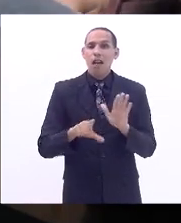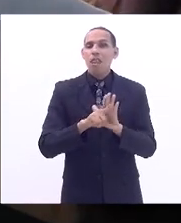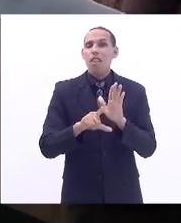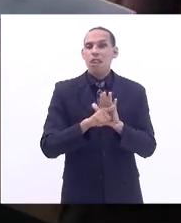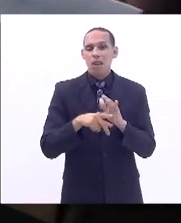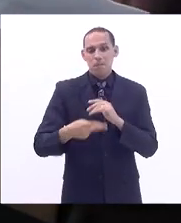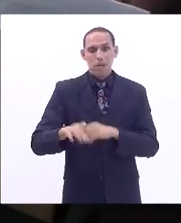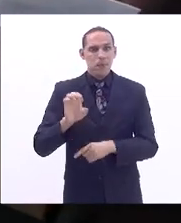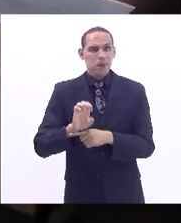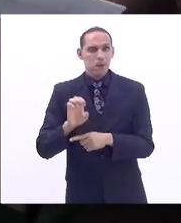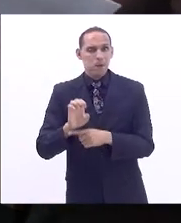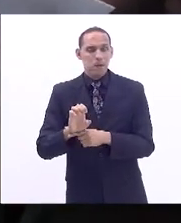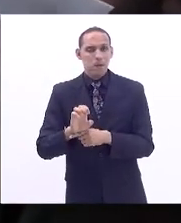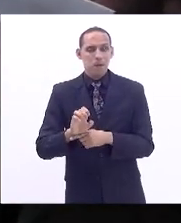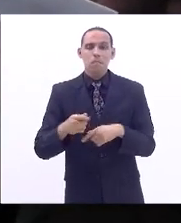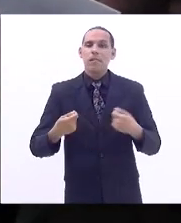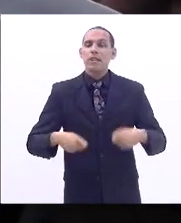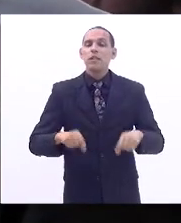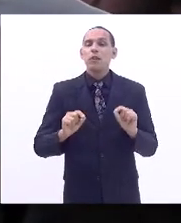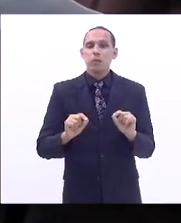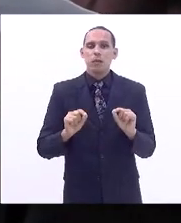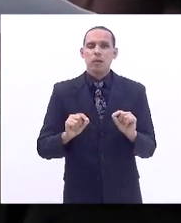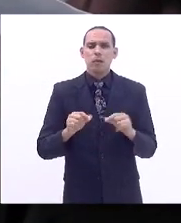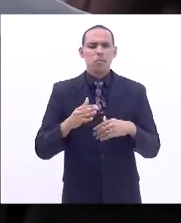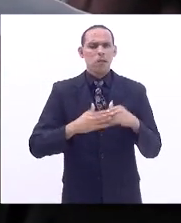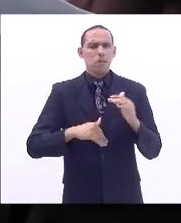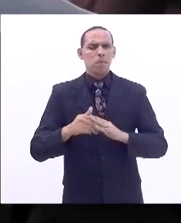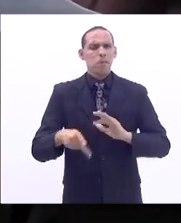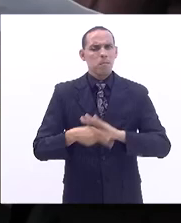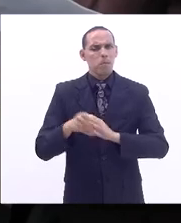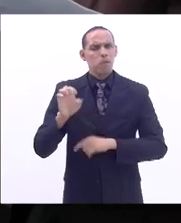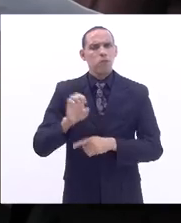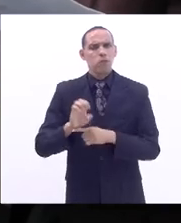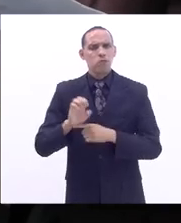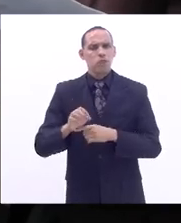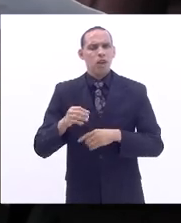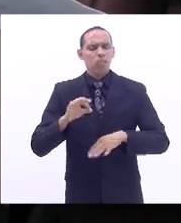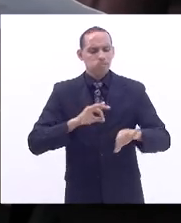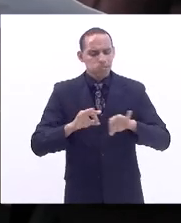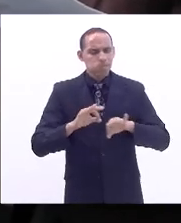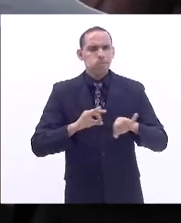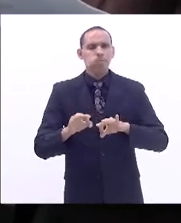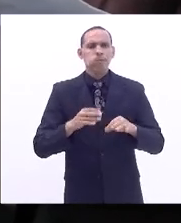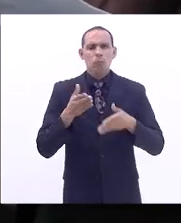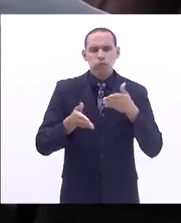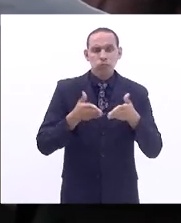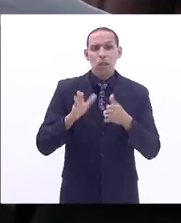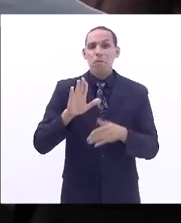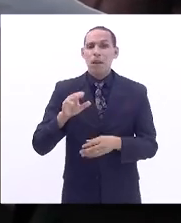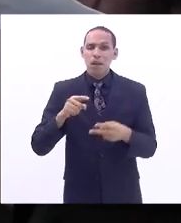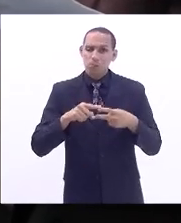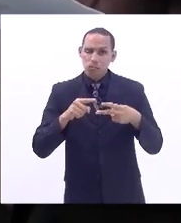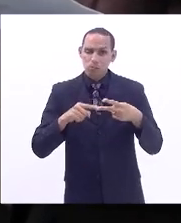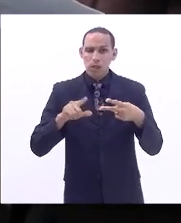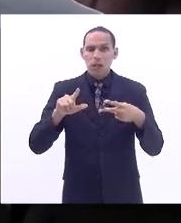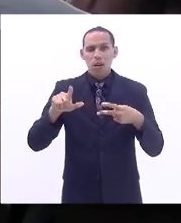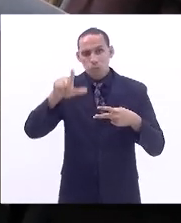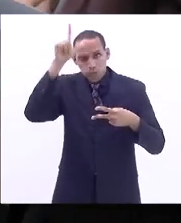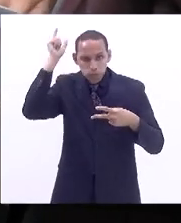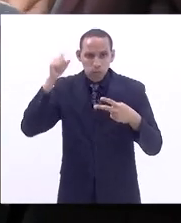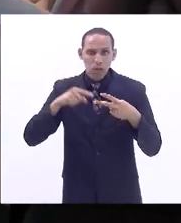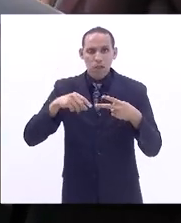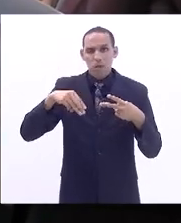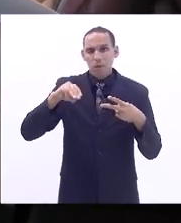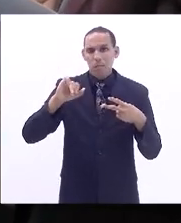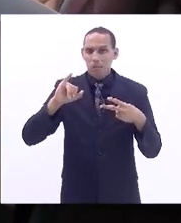Estadual Possa possa assim no âmbito da competência do Estado tratar da matéria mas o fato concreto é que os paulink aborda um tema